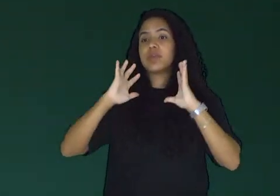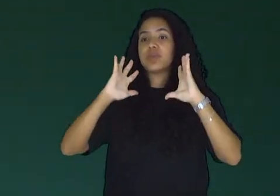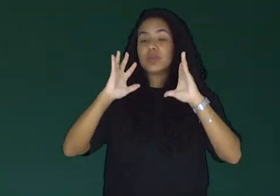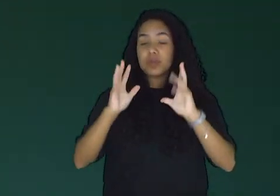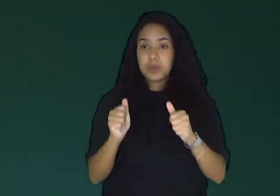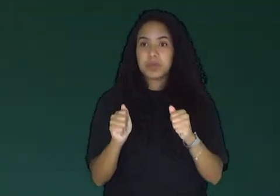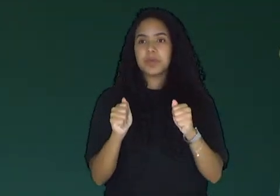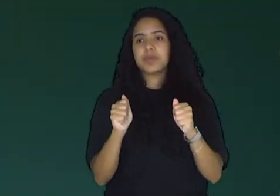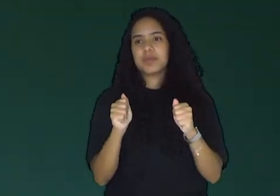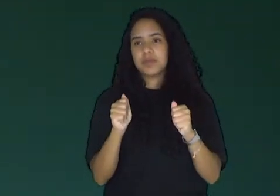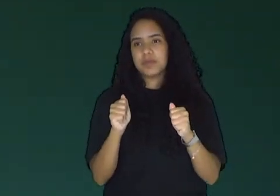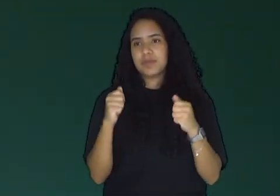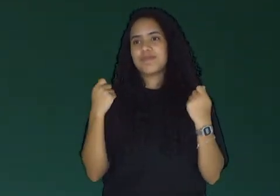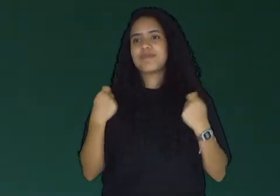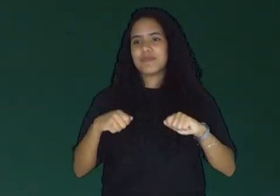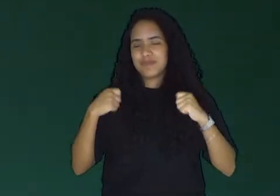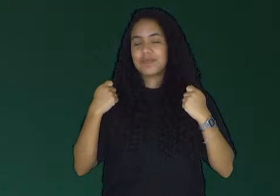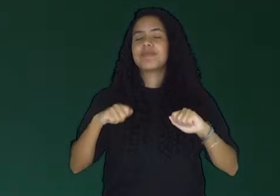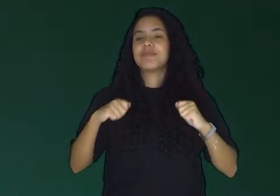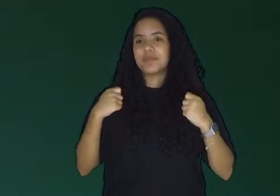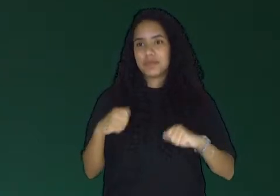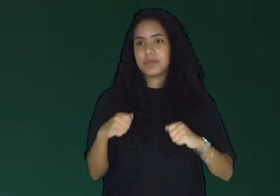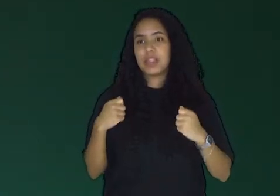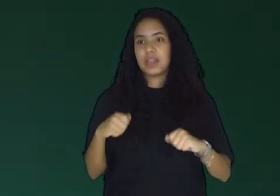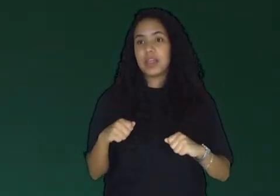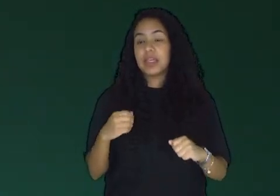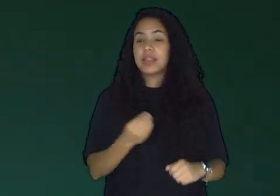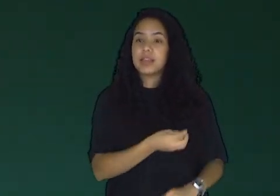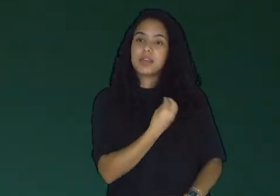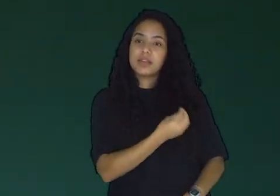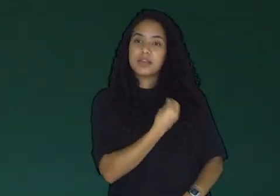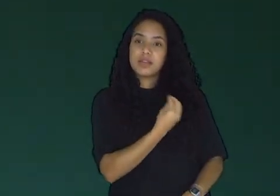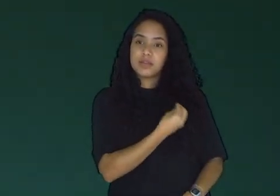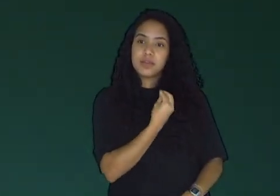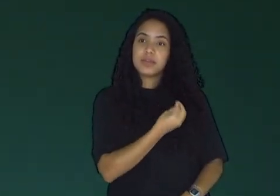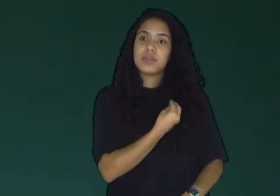vida e à piedade, pelo